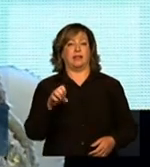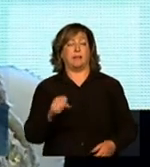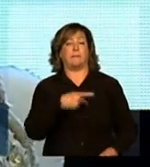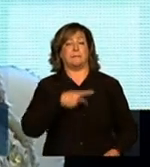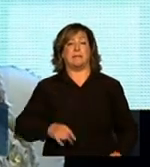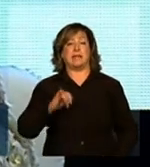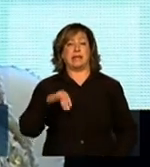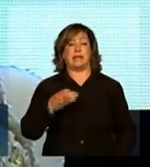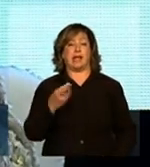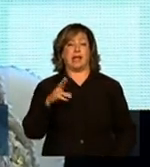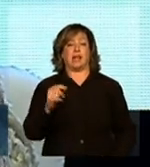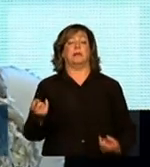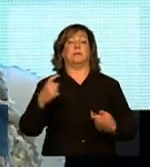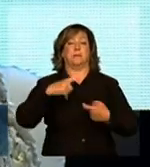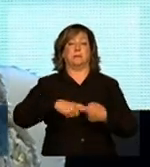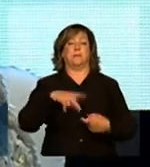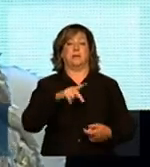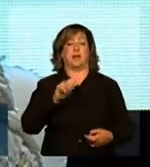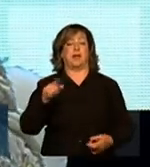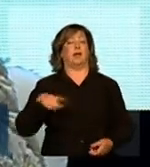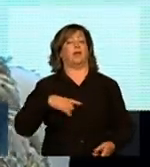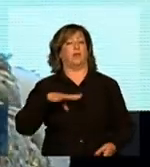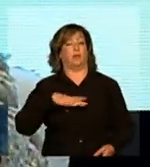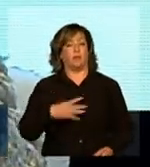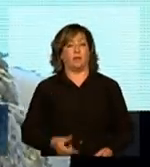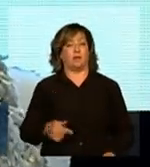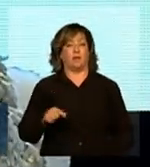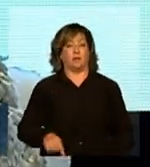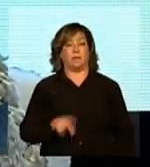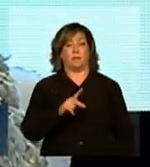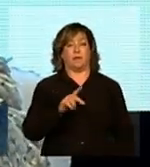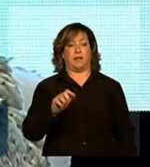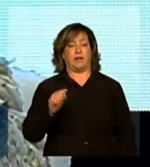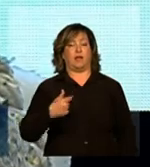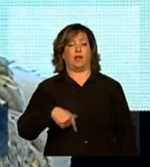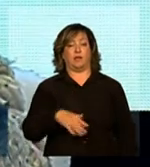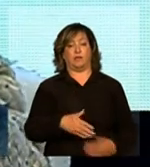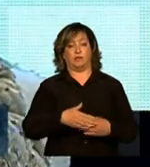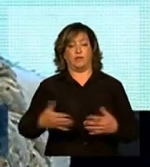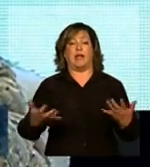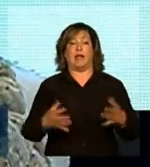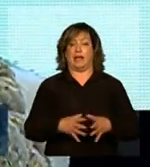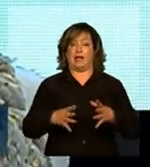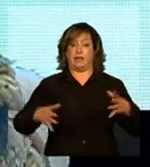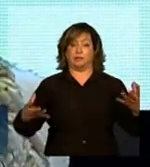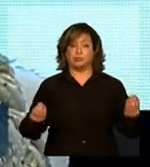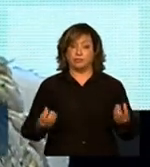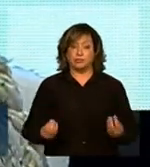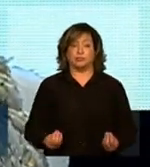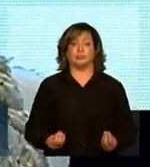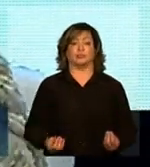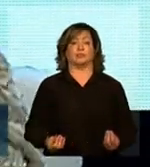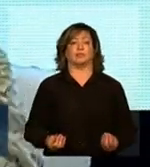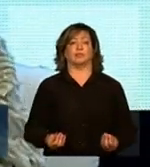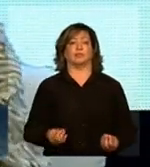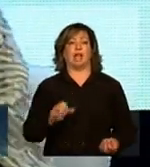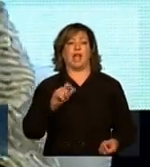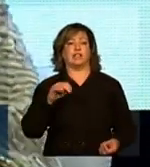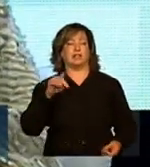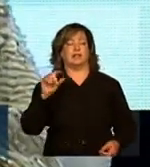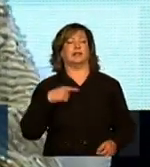INCRA, parceiro do PAA, nosso grande desafio do PAA no próximo período, que nós queremos crescer muito na agenda